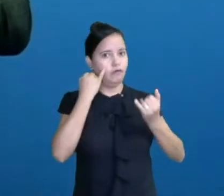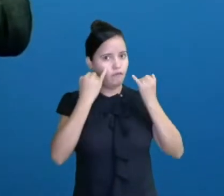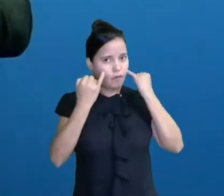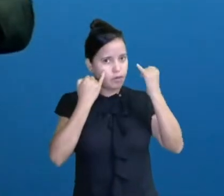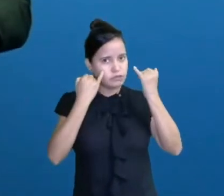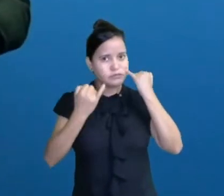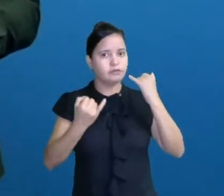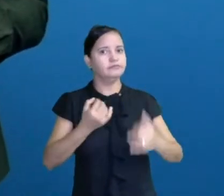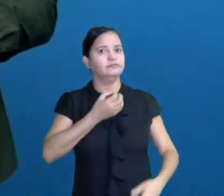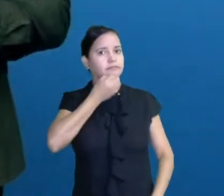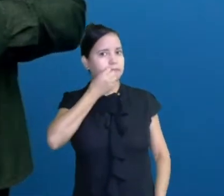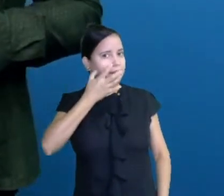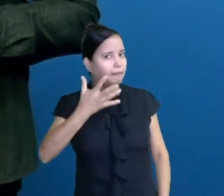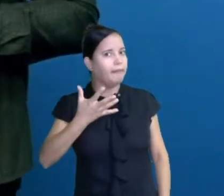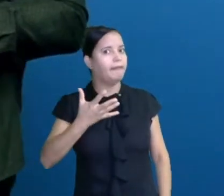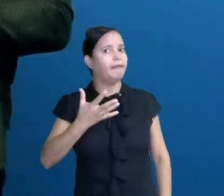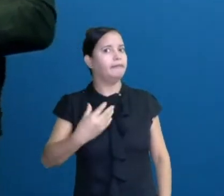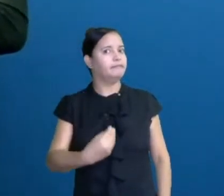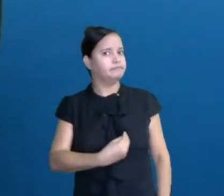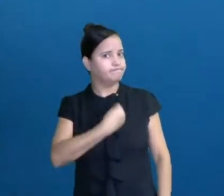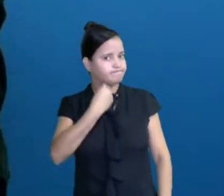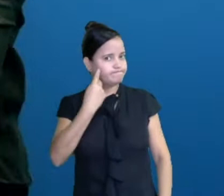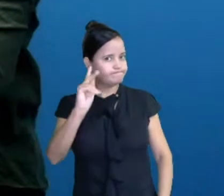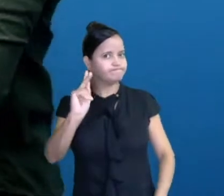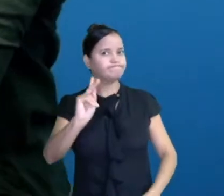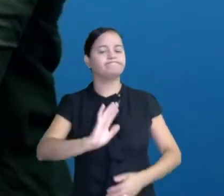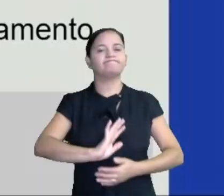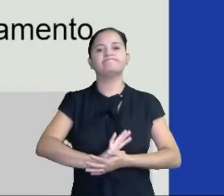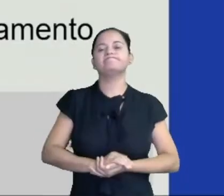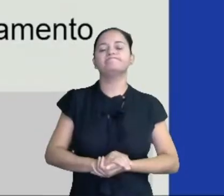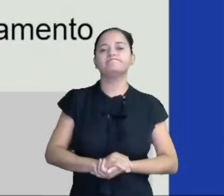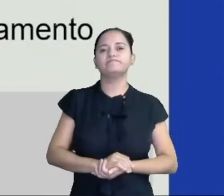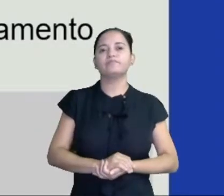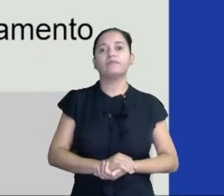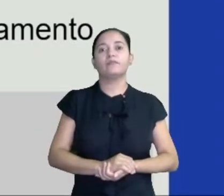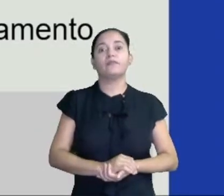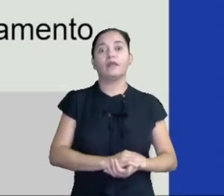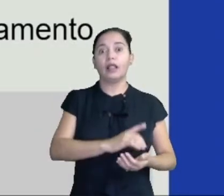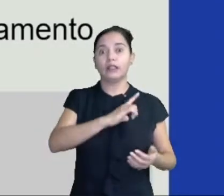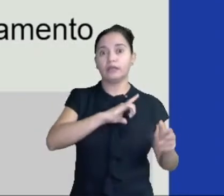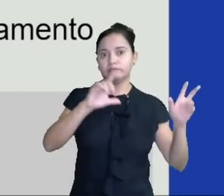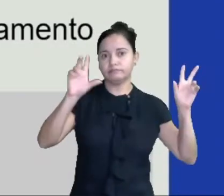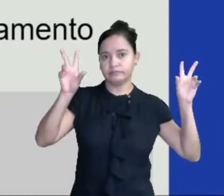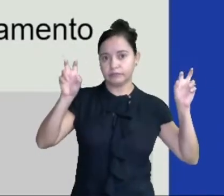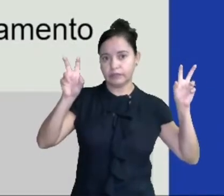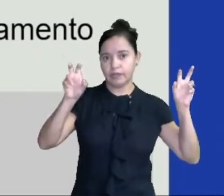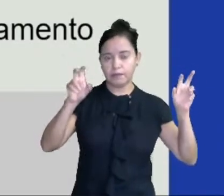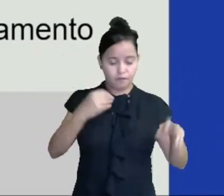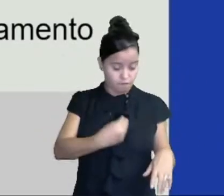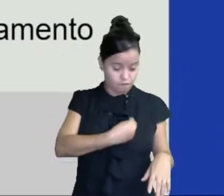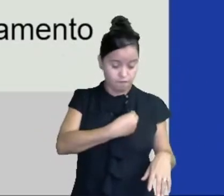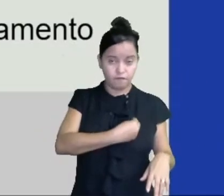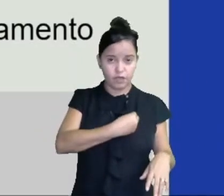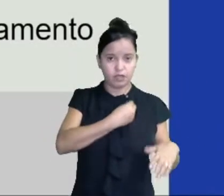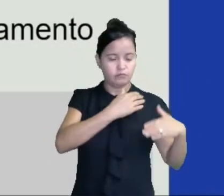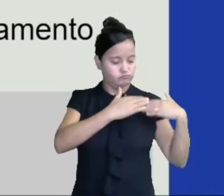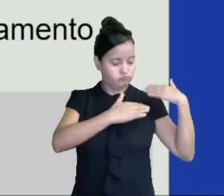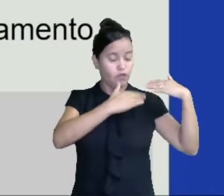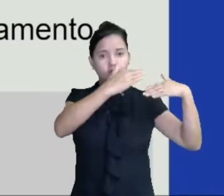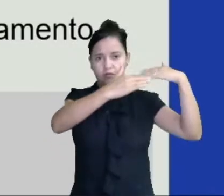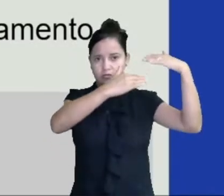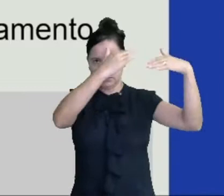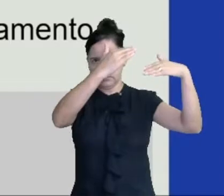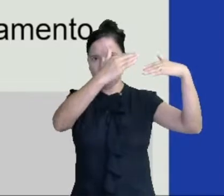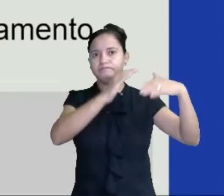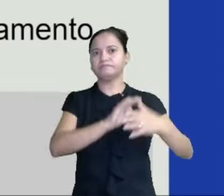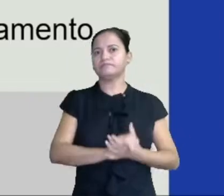extremamente relevantes para a qualidade da tua vida. Então, o nosso eixo temático é vida e evolução. O nosso objeto de conhecimento / conteúdo